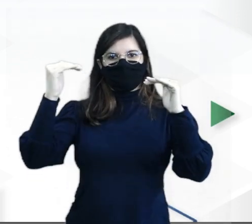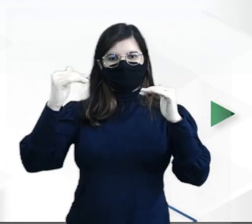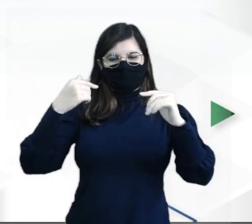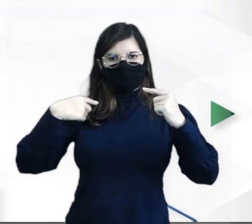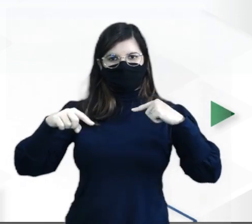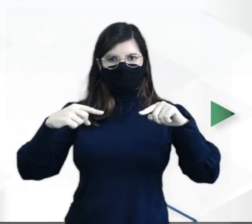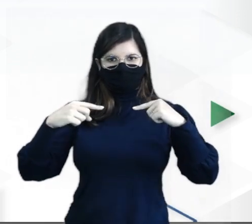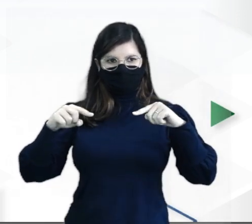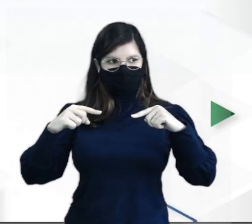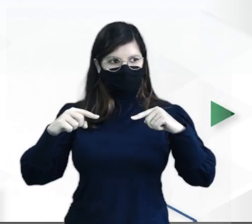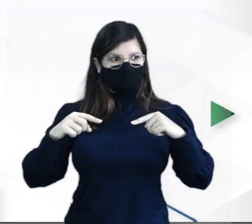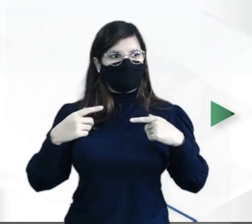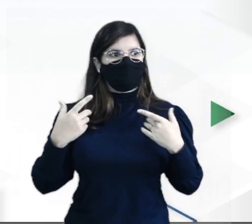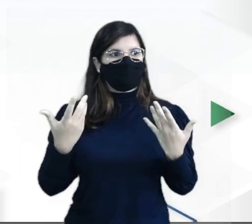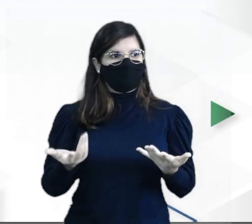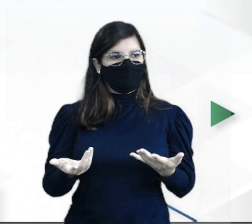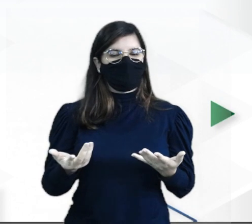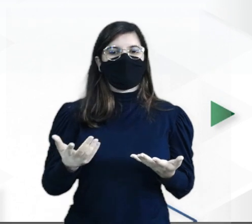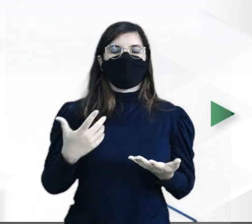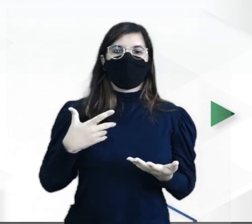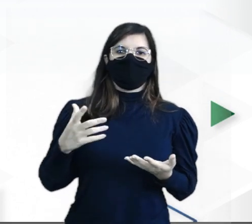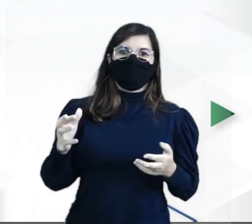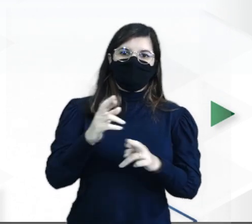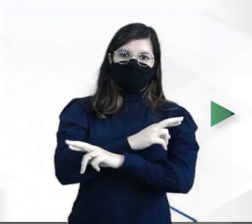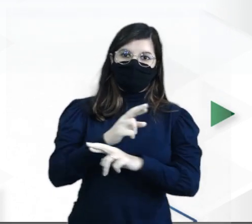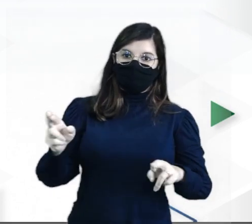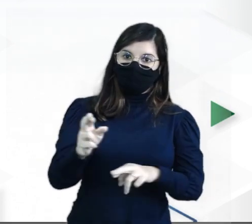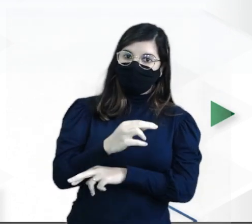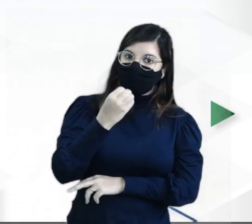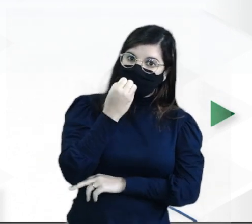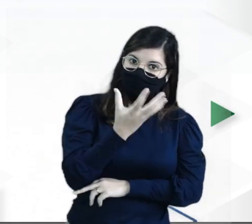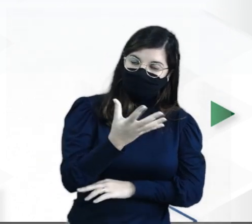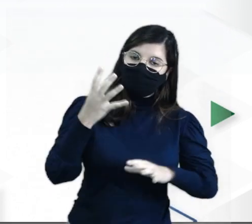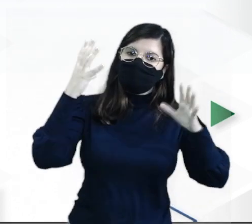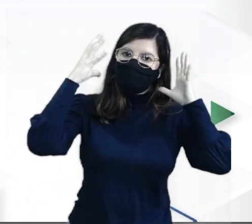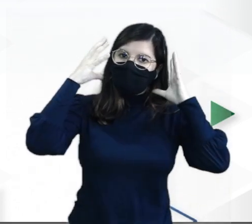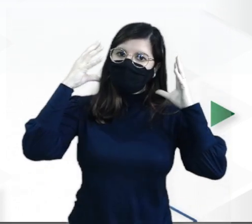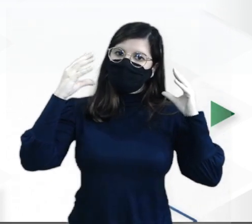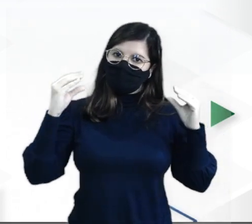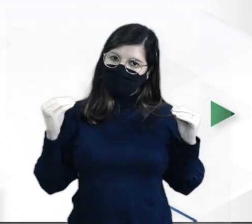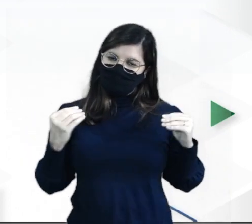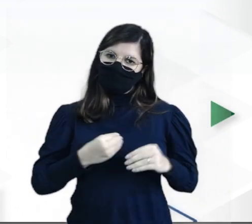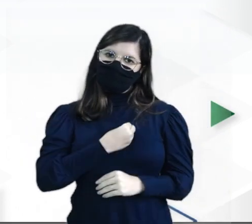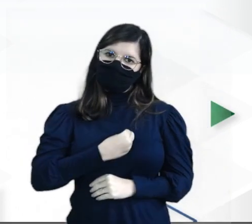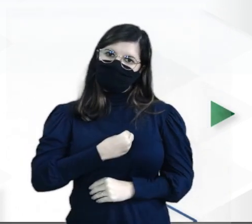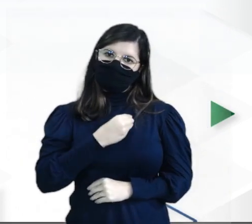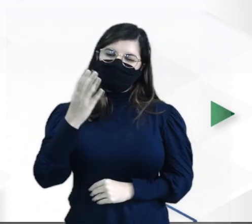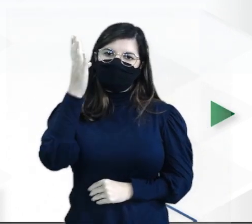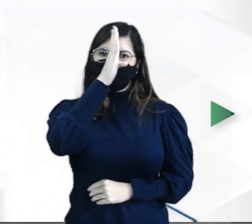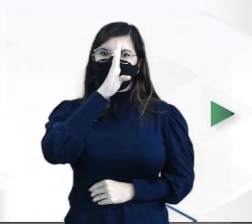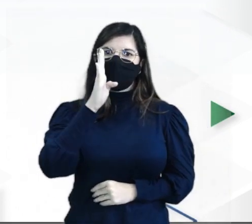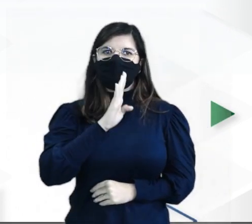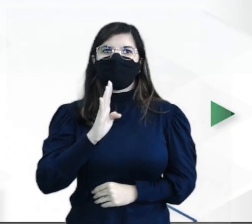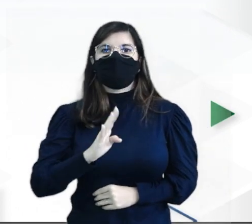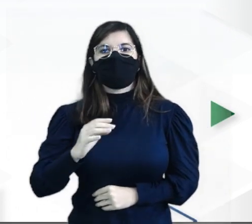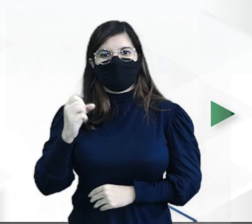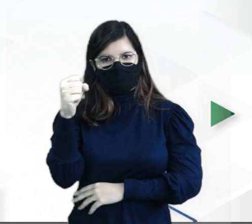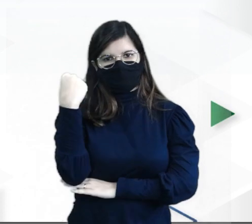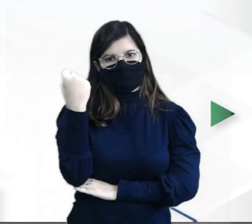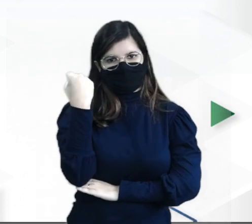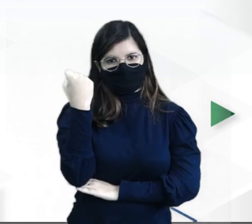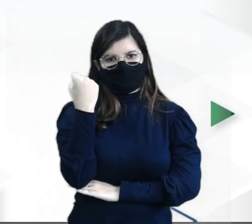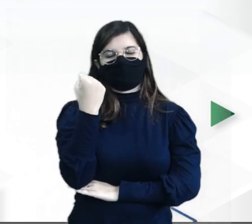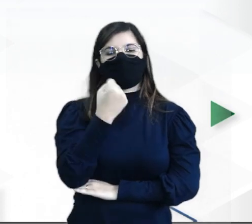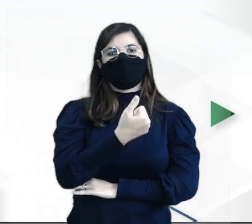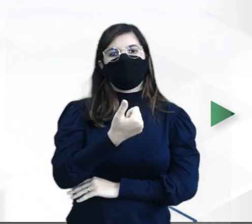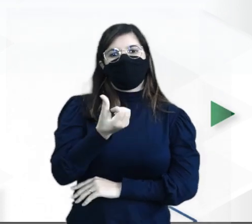ainda vou deixar aí porque as boas relações entre os holandeses os colonos que viviam no Brasil entraram em crise a